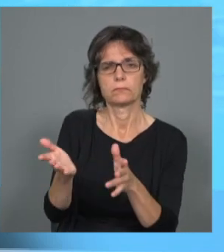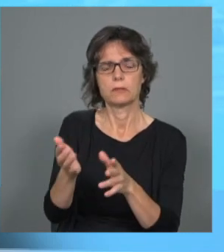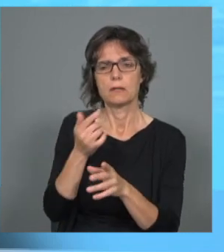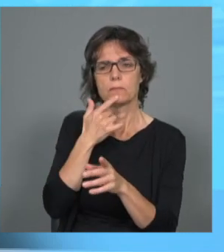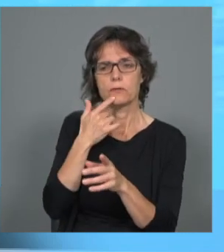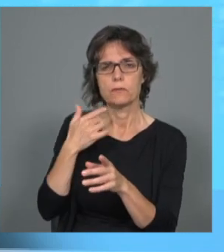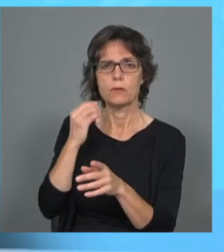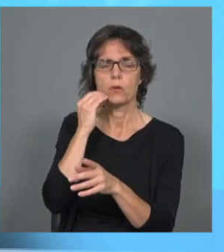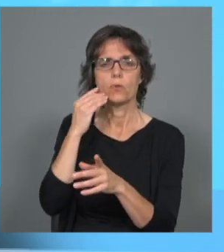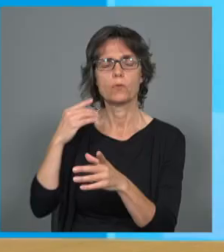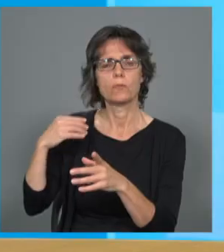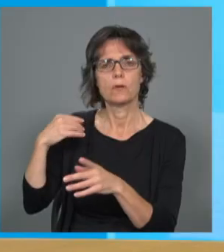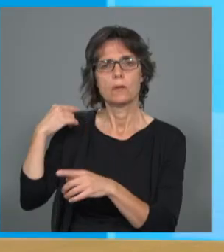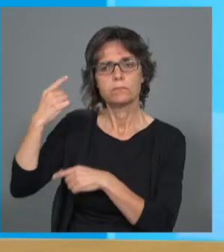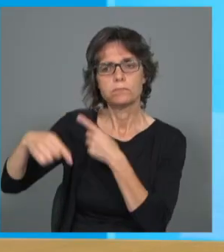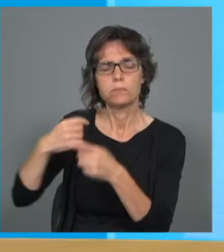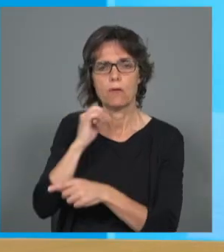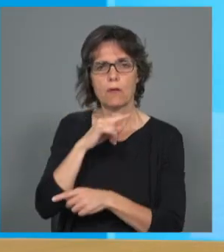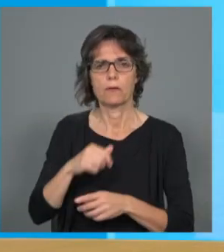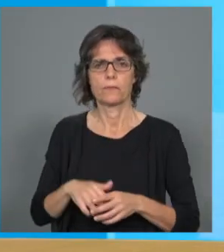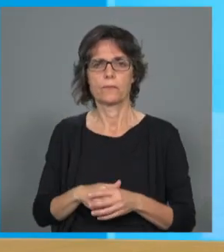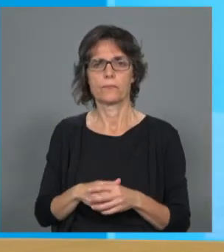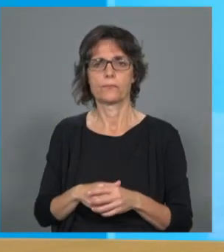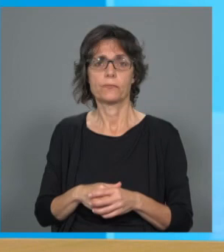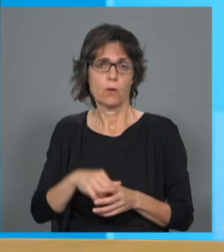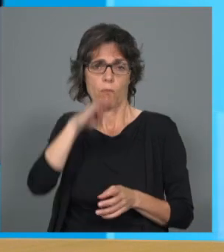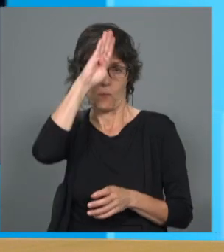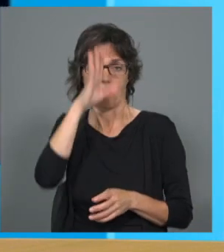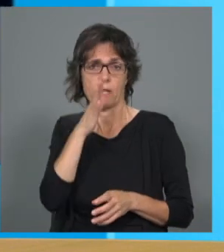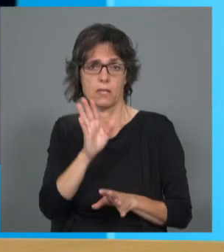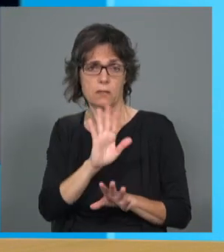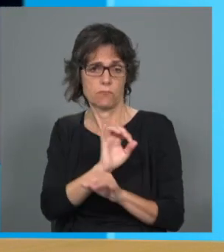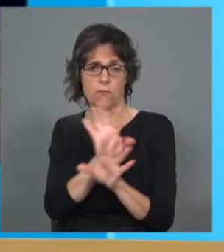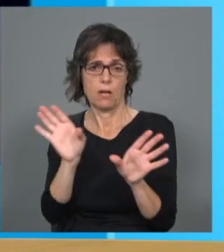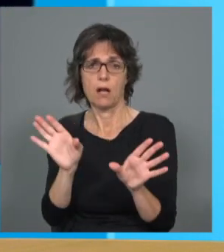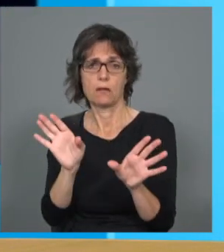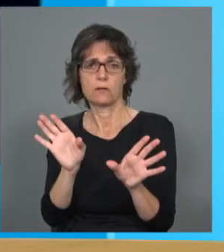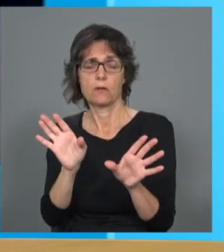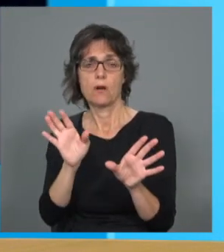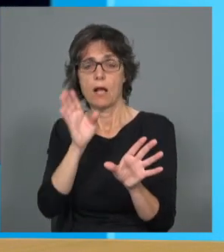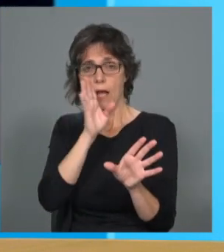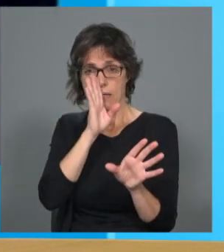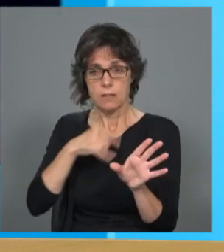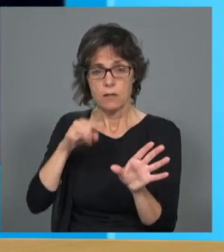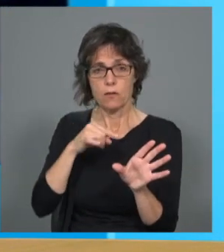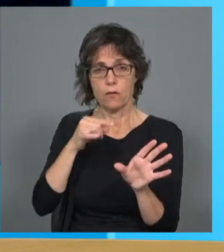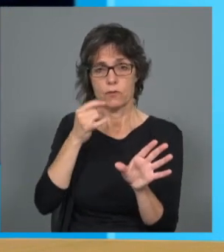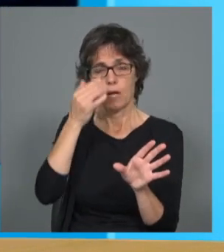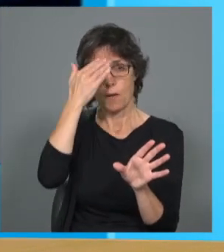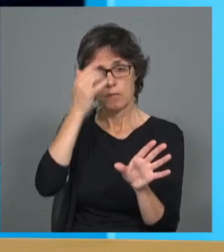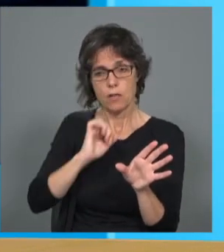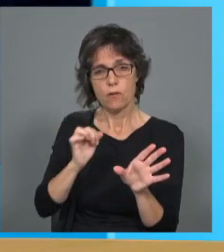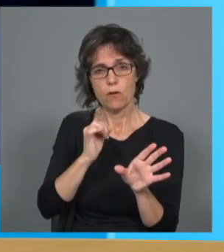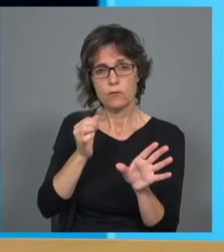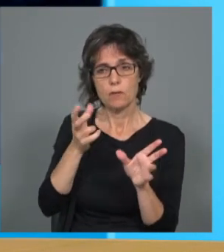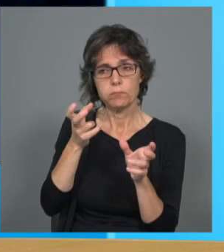transcendente no meio dos homens. O Papa é muito assertivo. Ele diz mesmo que sem se conseguir ter uma capacidade de escuta efetiva, e depois